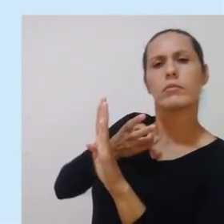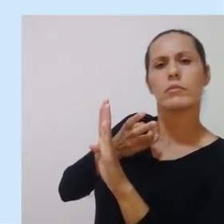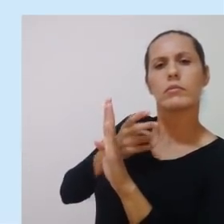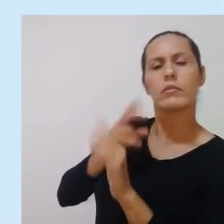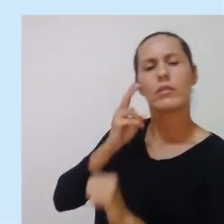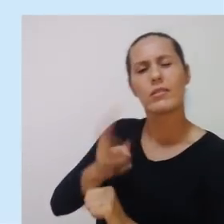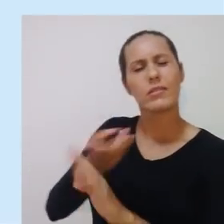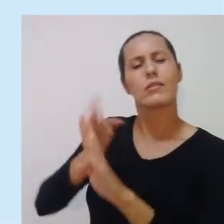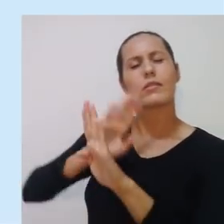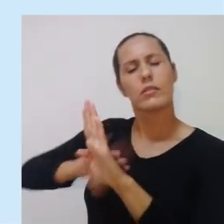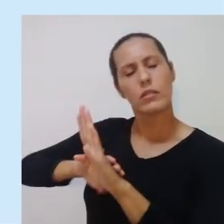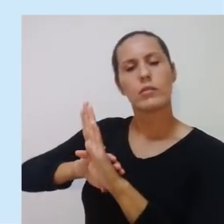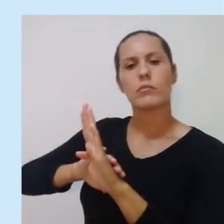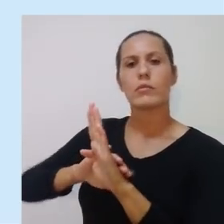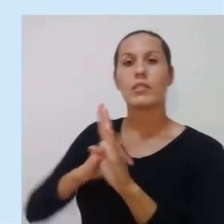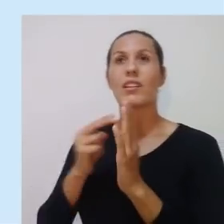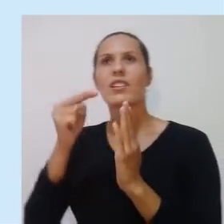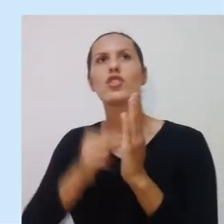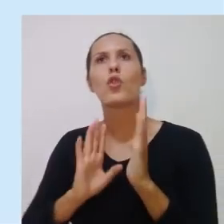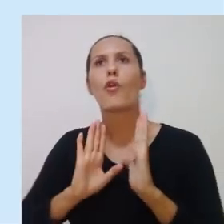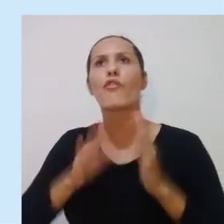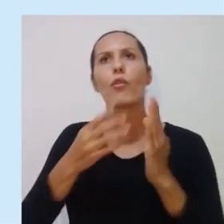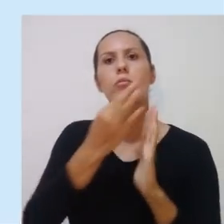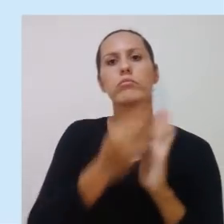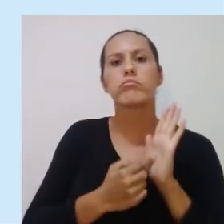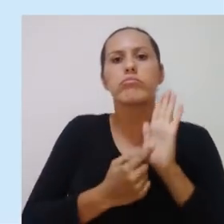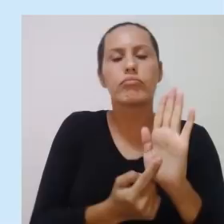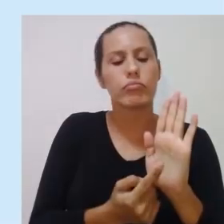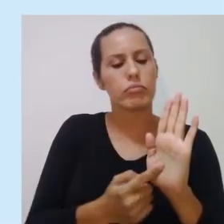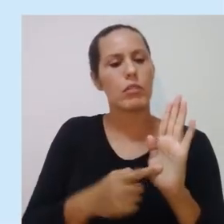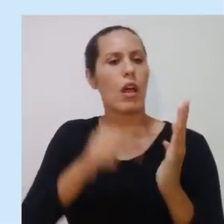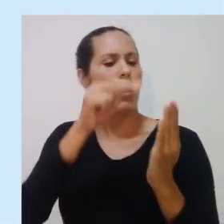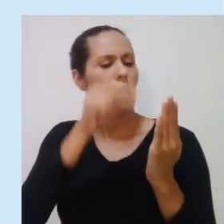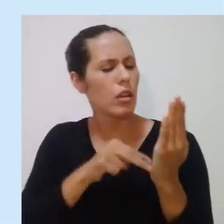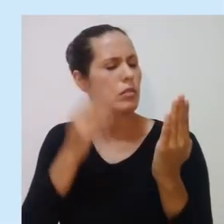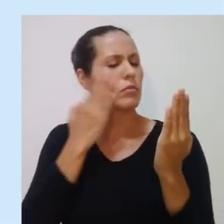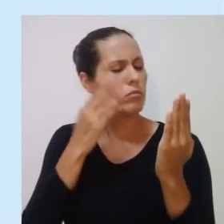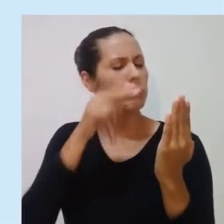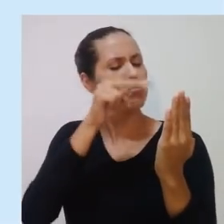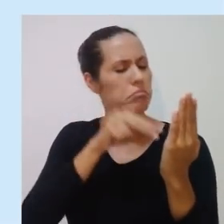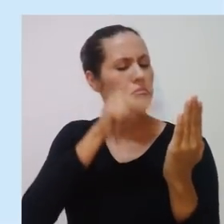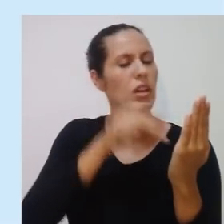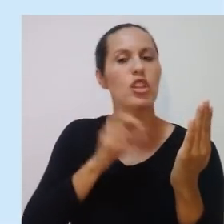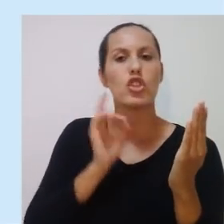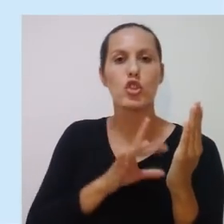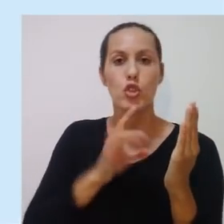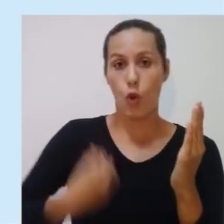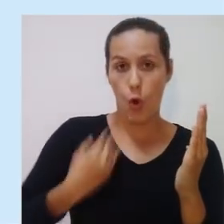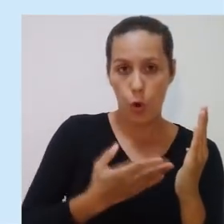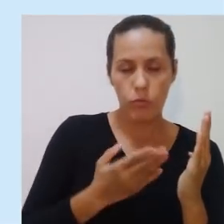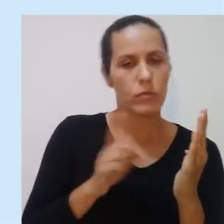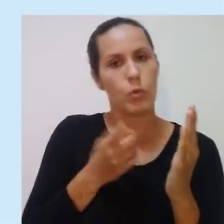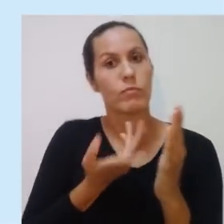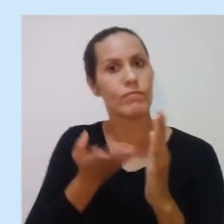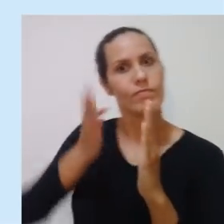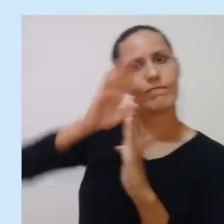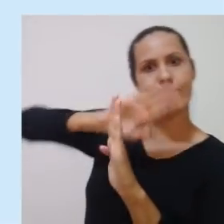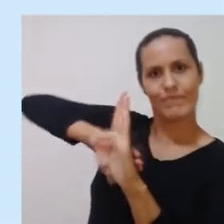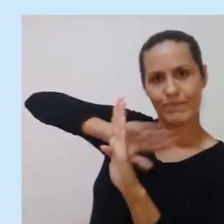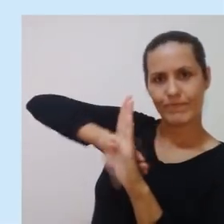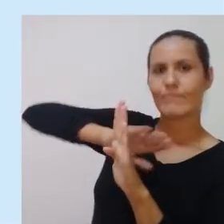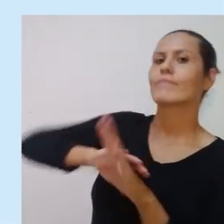é o sentido que está oculto e não ficarmos apenas lendo e entendendo o que